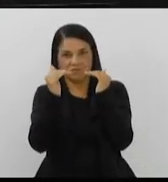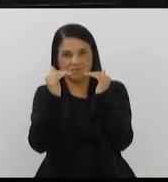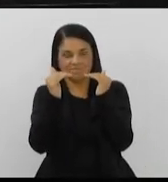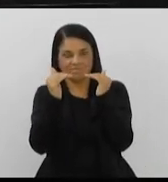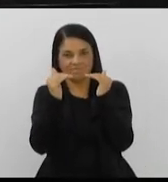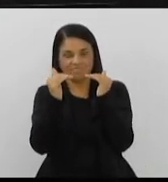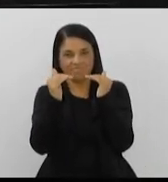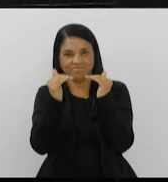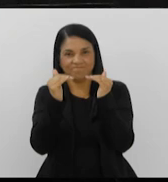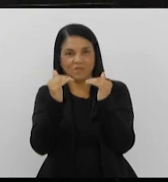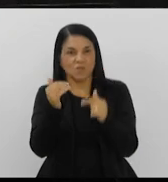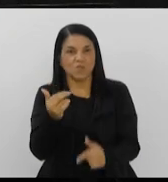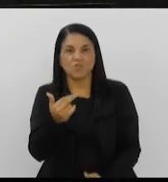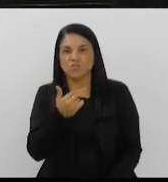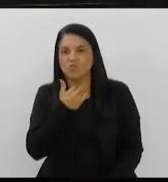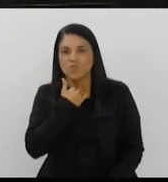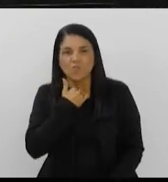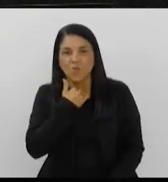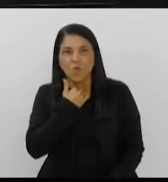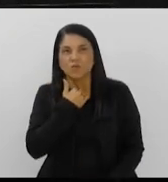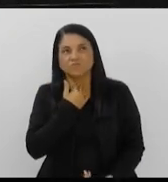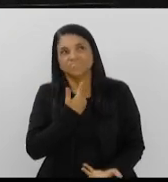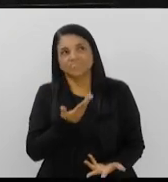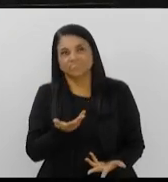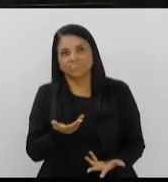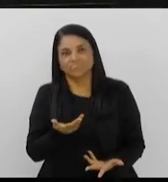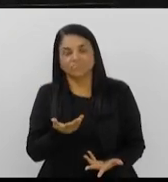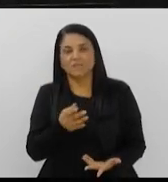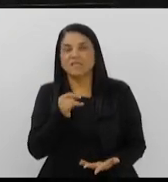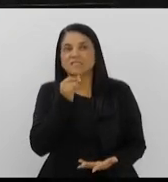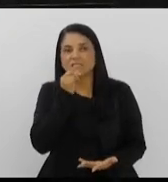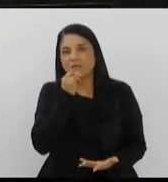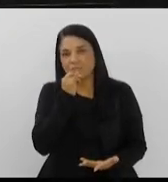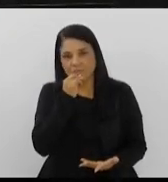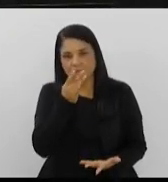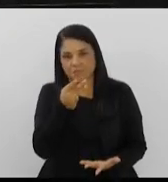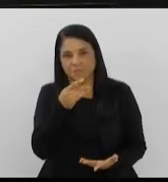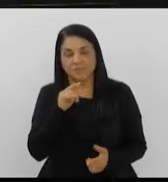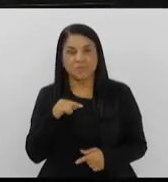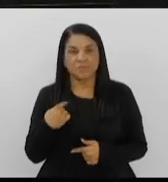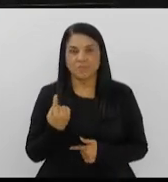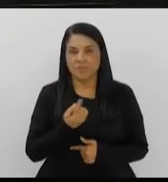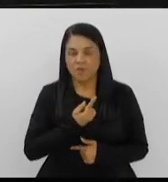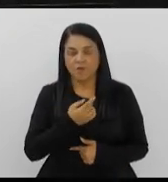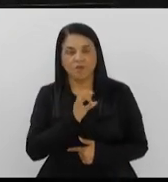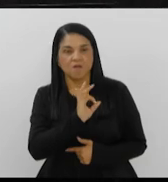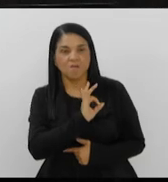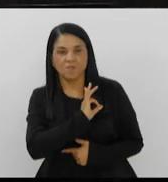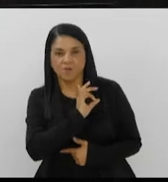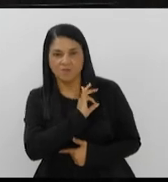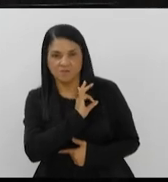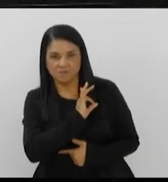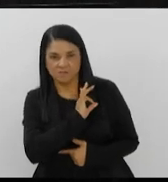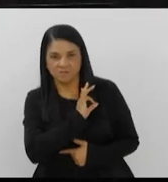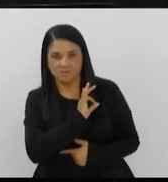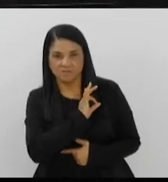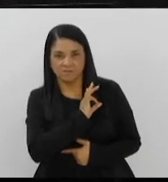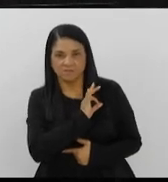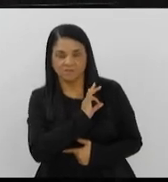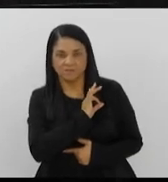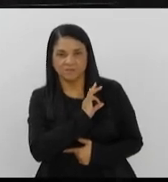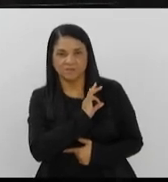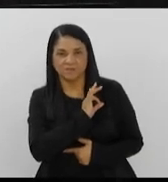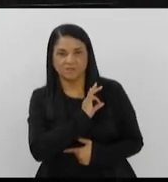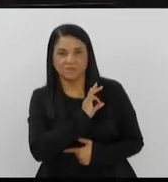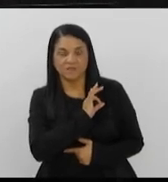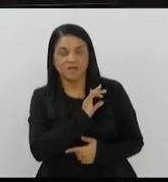aqui, é a mesma coisa, presidente, que nós que temos os nossos policiais à disposição